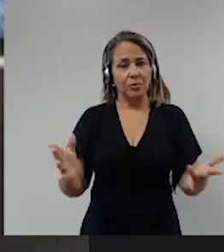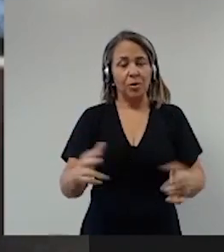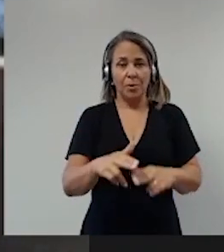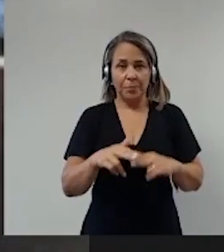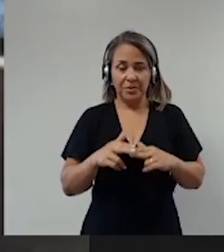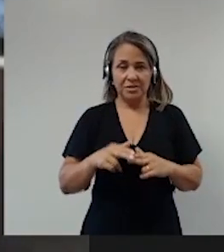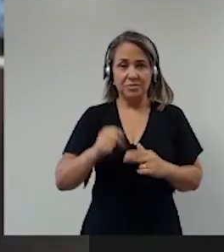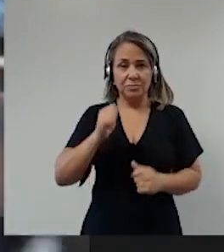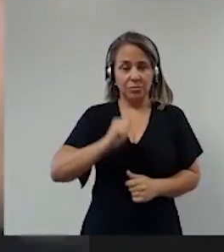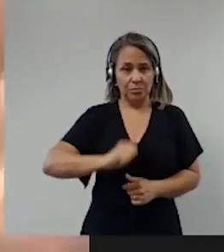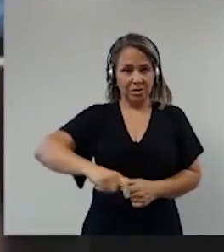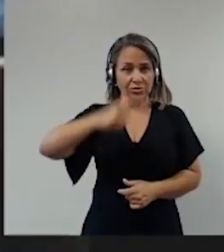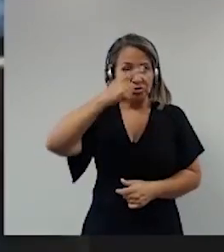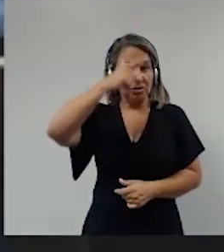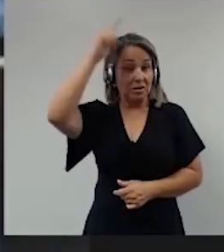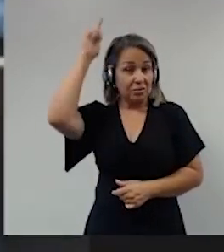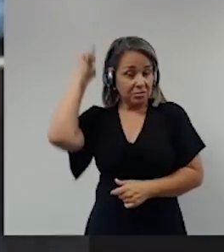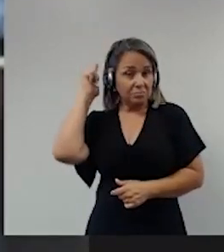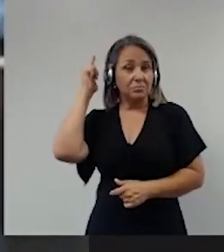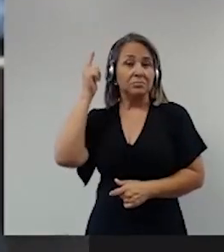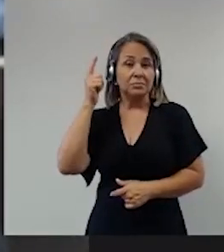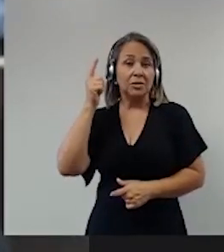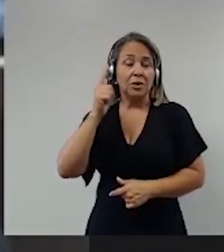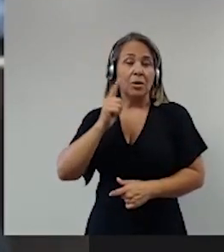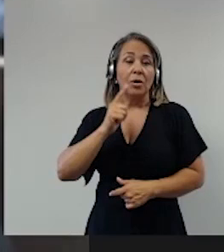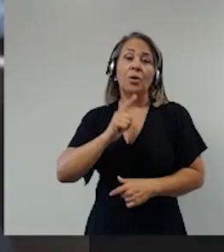ministro Alexandre de Moraes, e depois houve